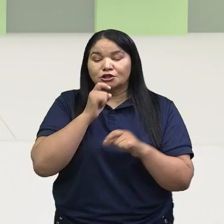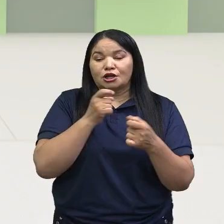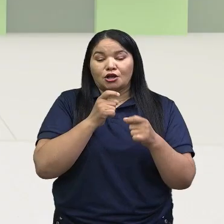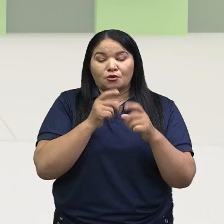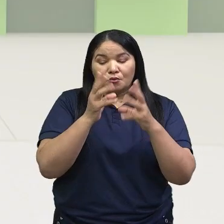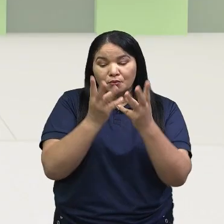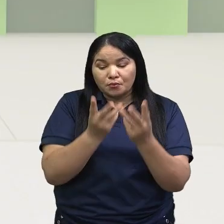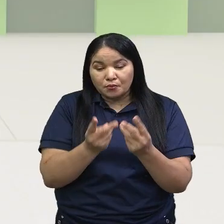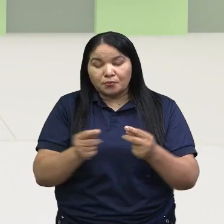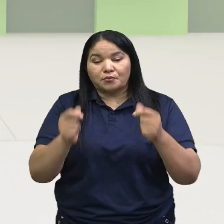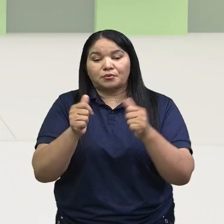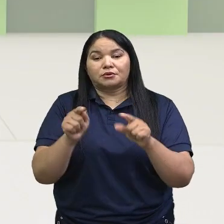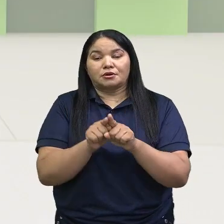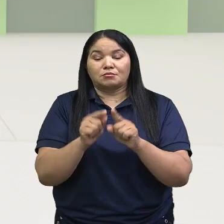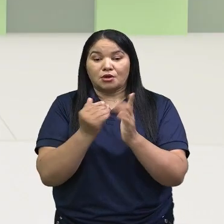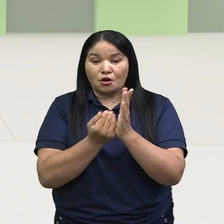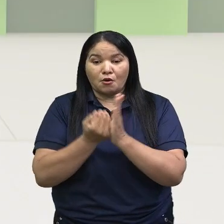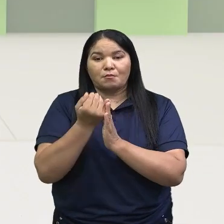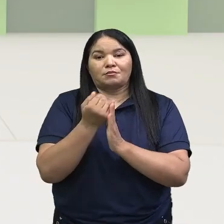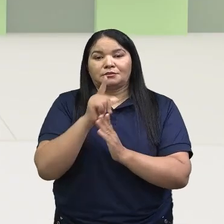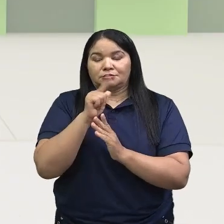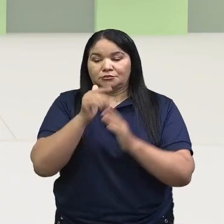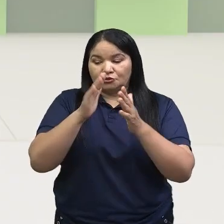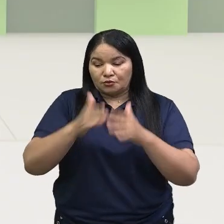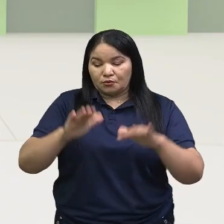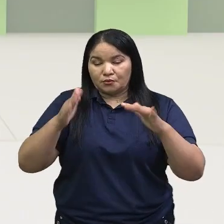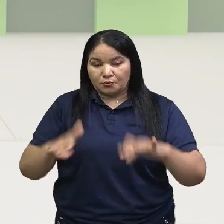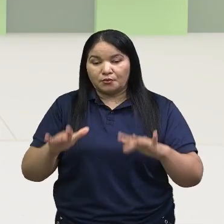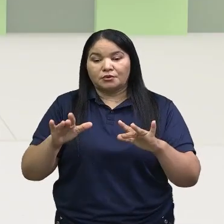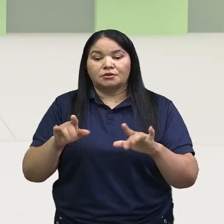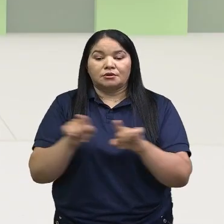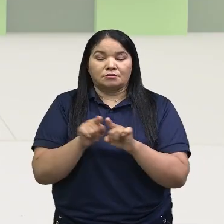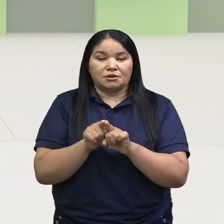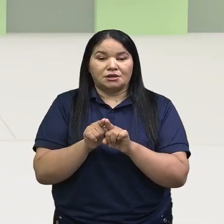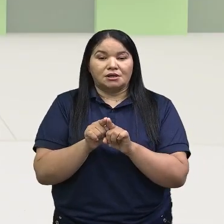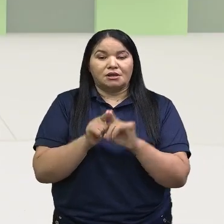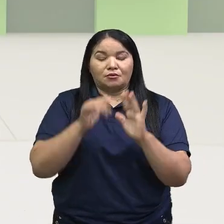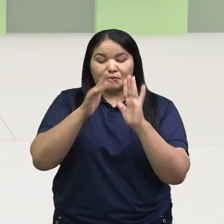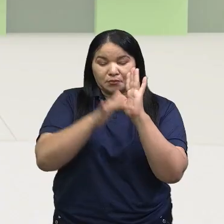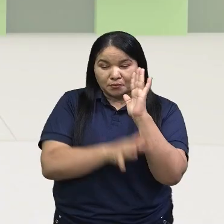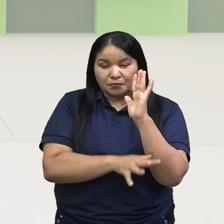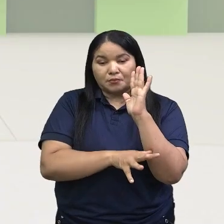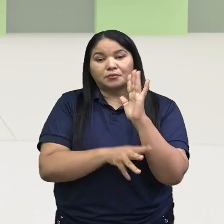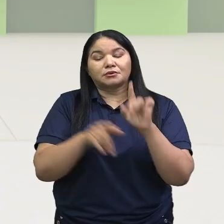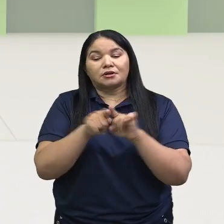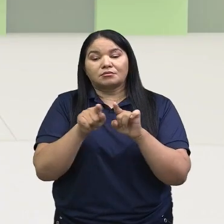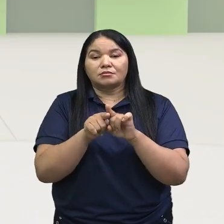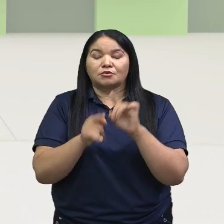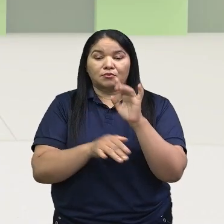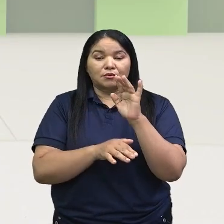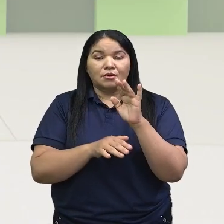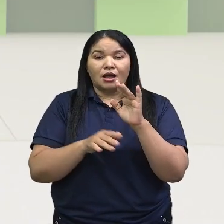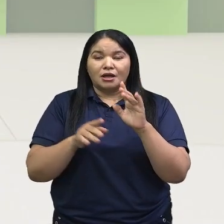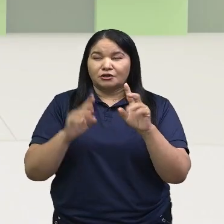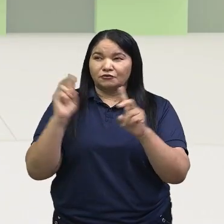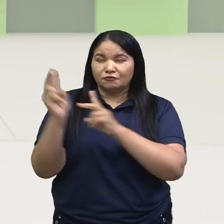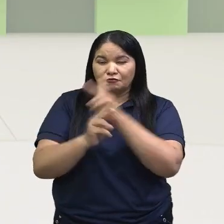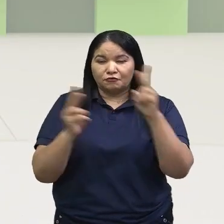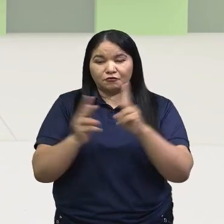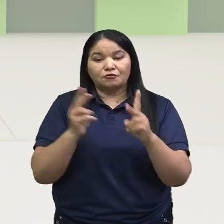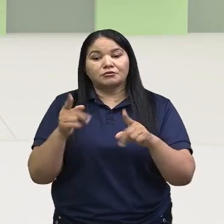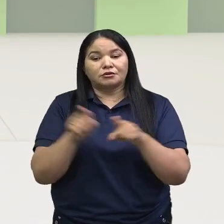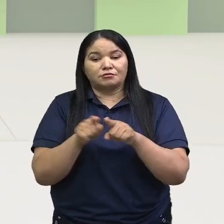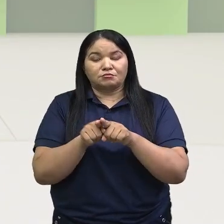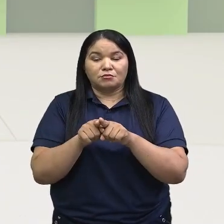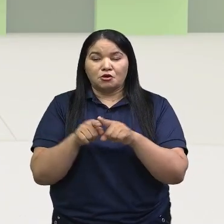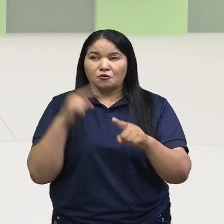polares, aumento do nível dos oceanos e fenômenos extremos como secas, tempestades, furacões, dentre outros. A partir daí,